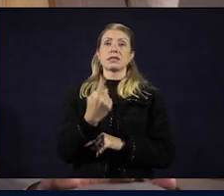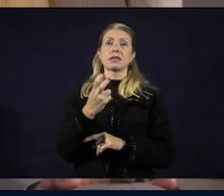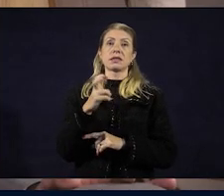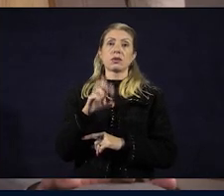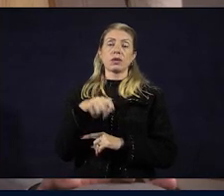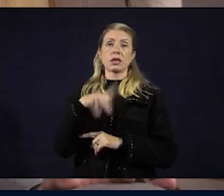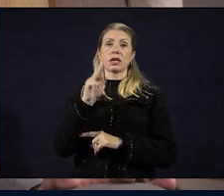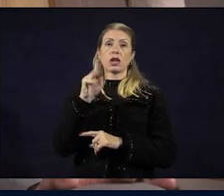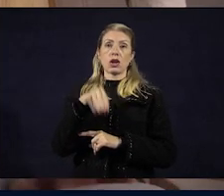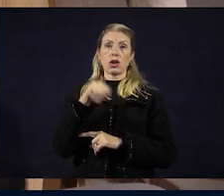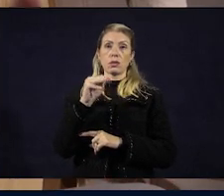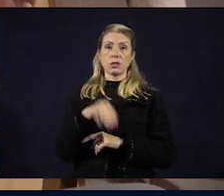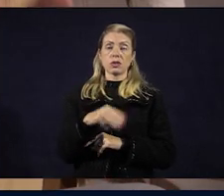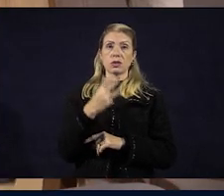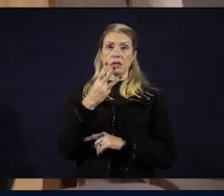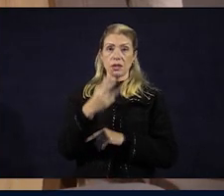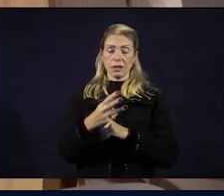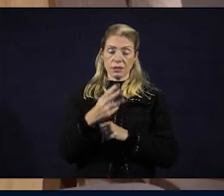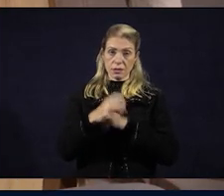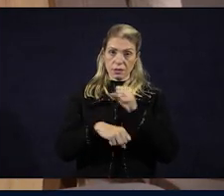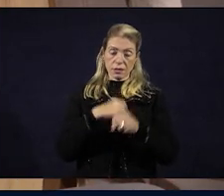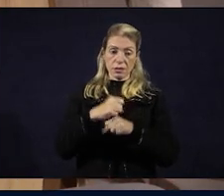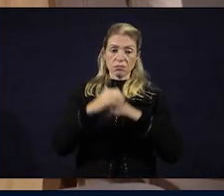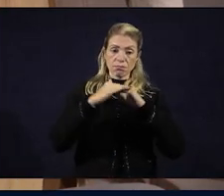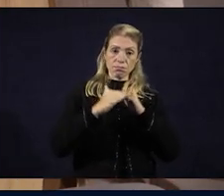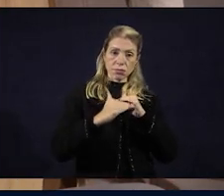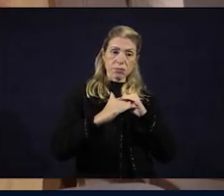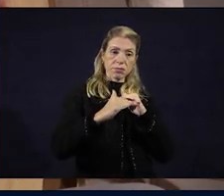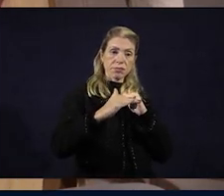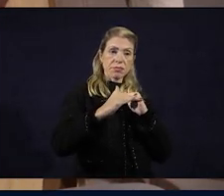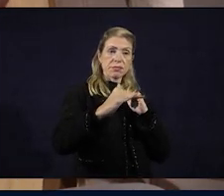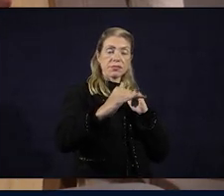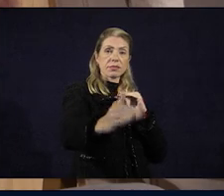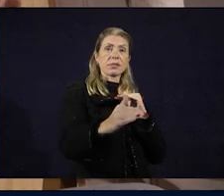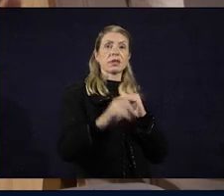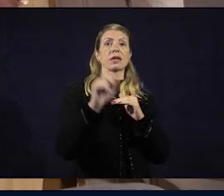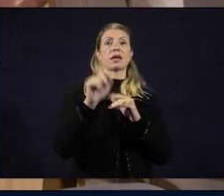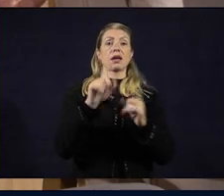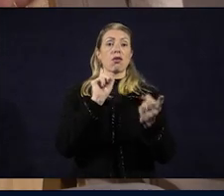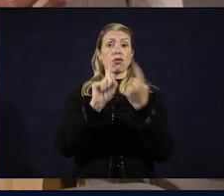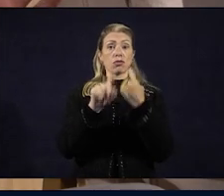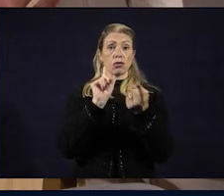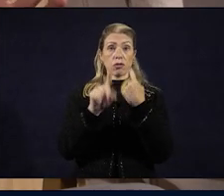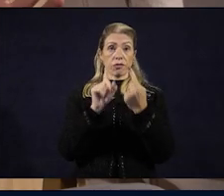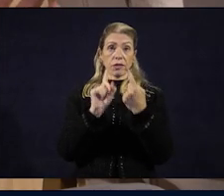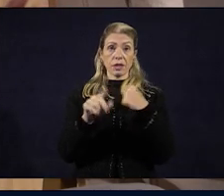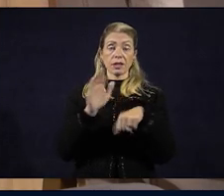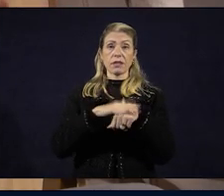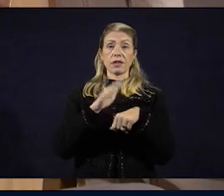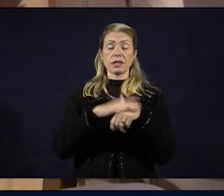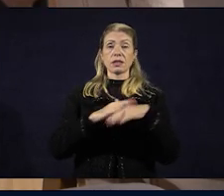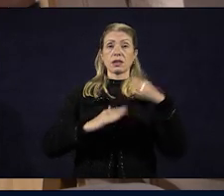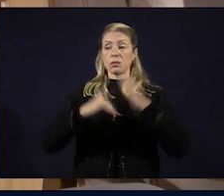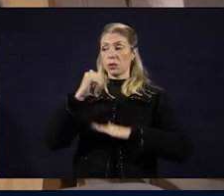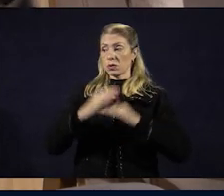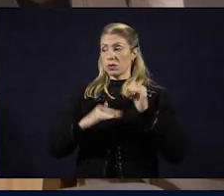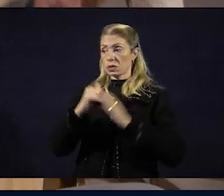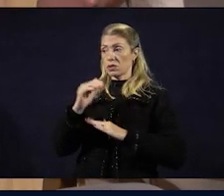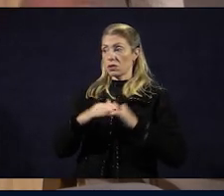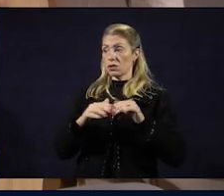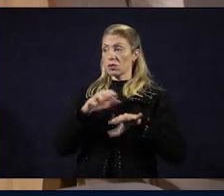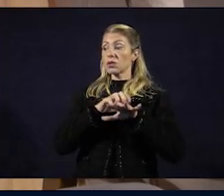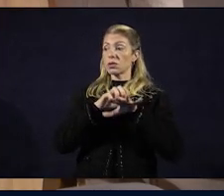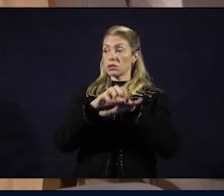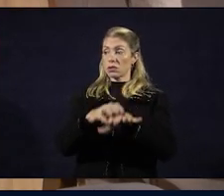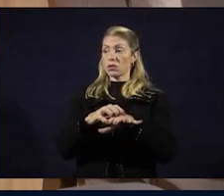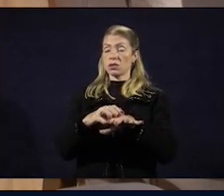últimos 3 anos. Na BR-158, na 155, são rodovias longitudinais, estão levando nossa produção do Centro-Oeste em direção aos portos do